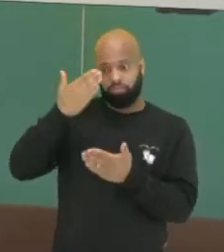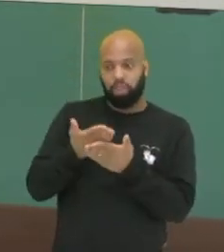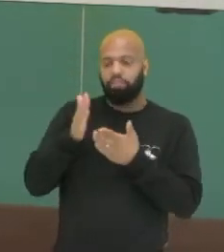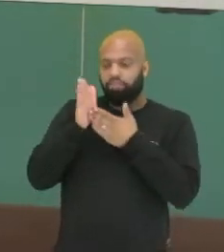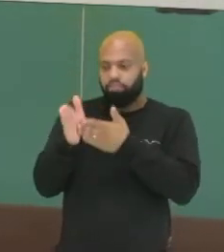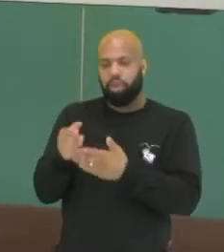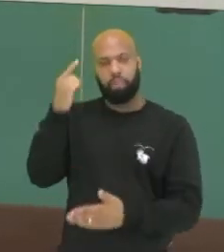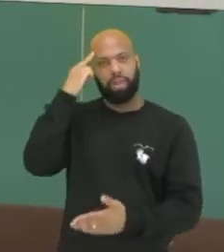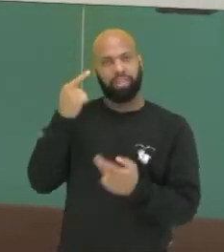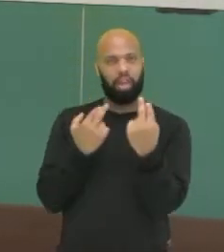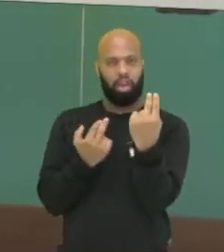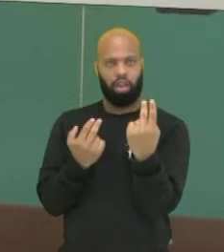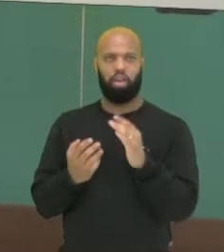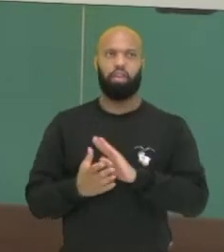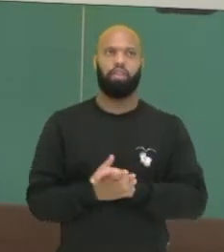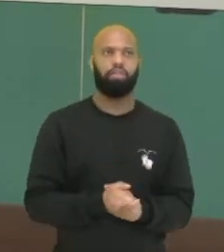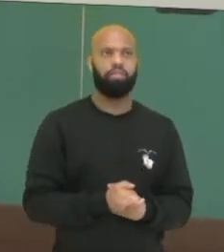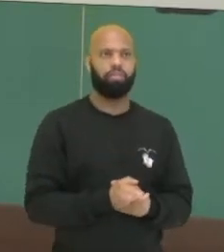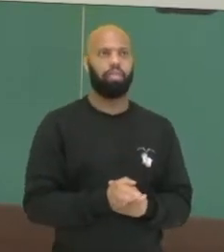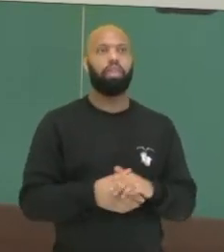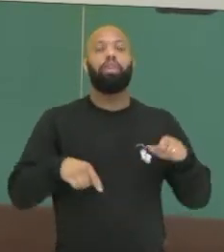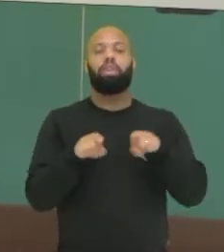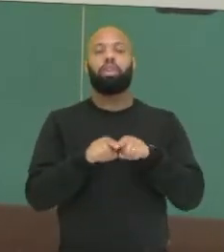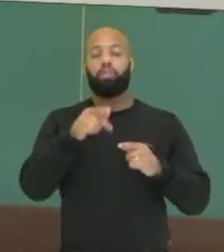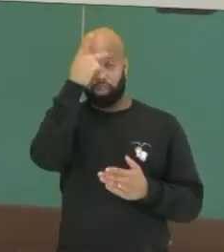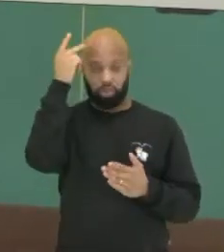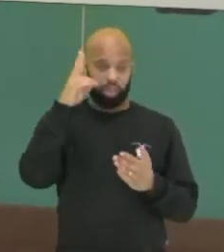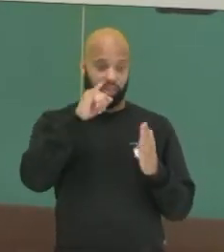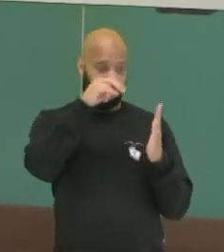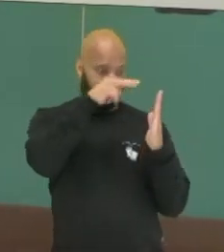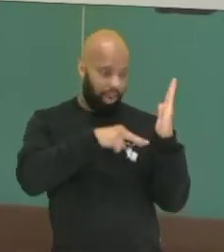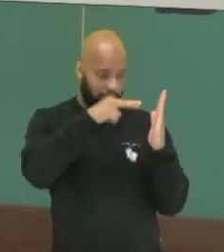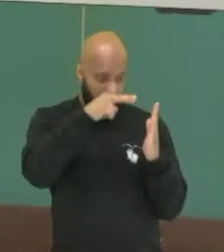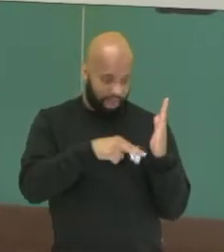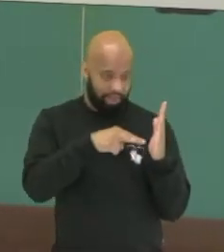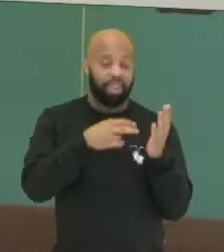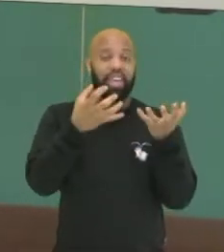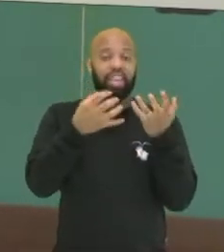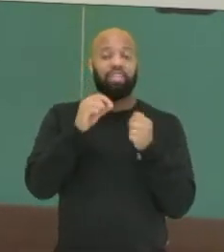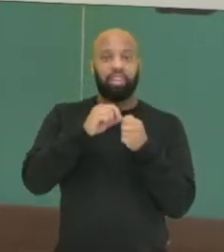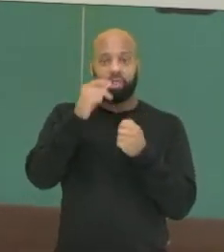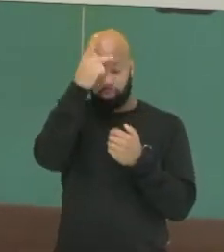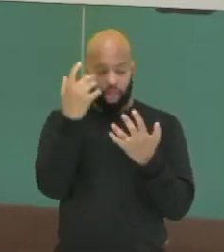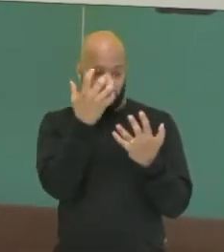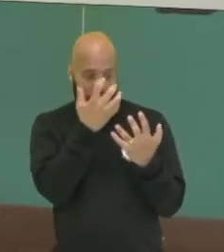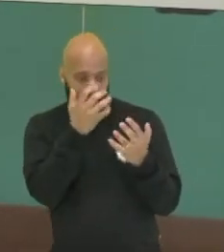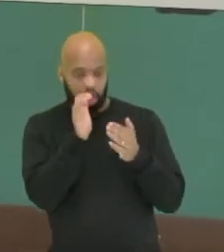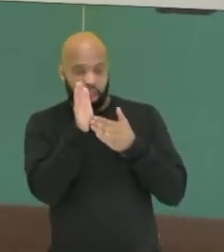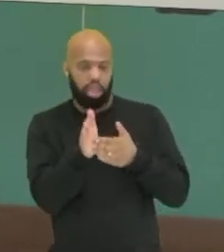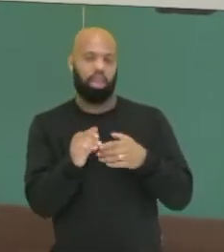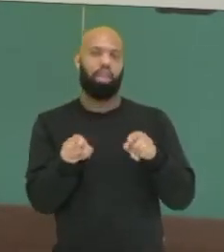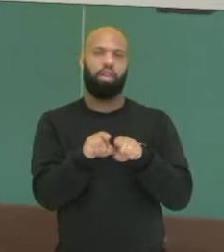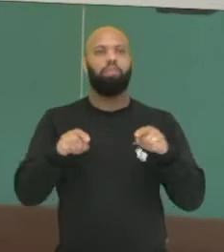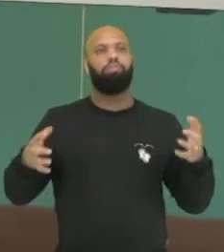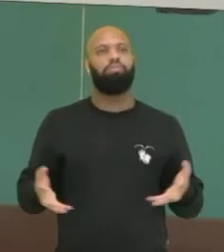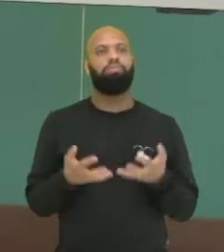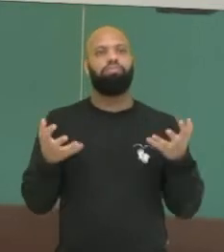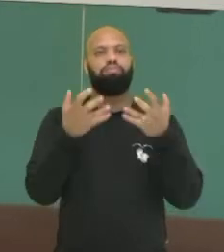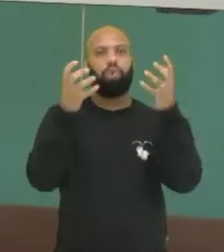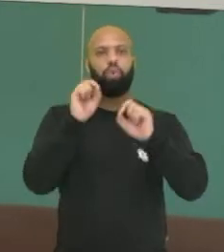pensar como ele. Persuasão do leitor é o foco do artigo de opinião, é promover